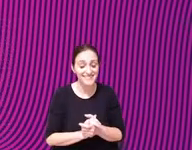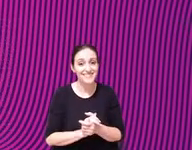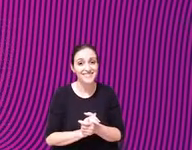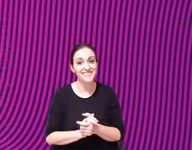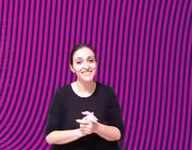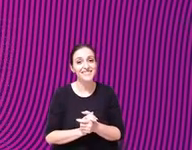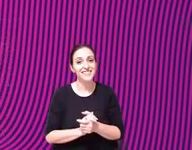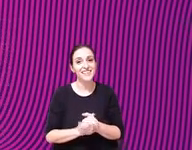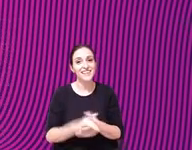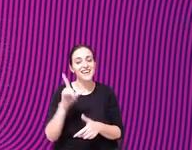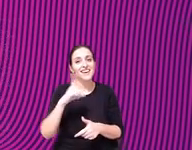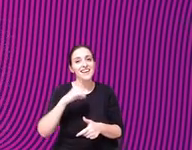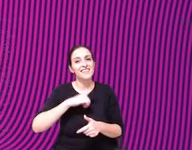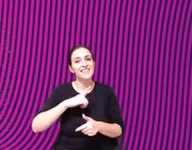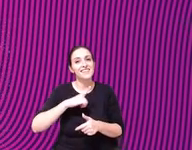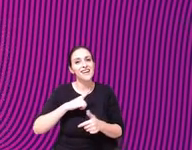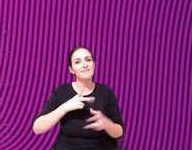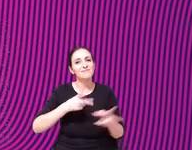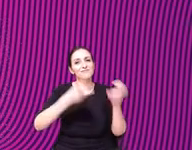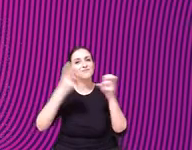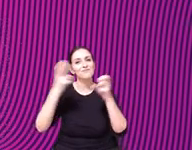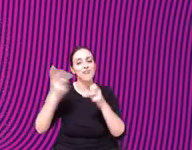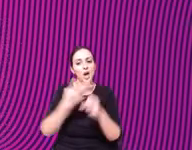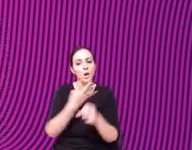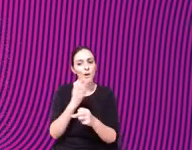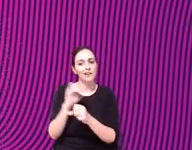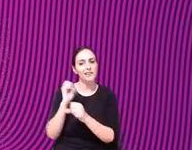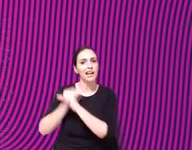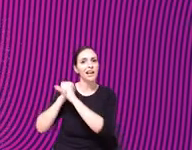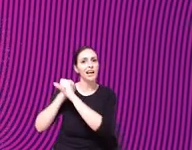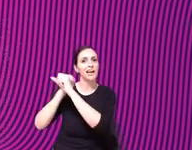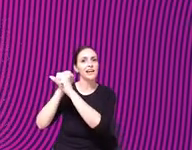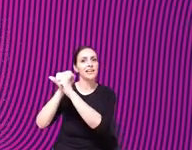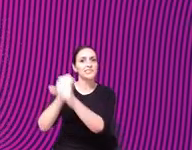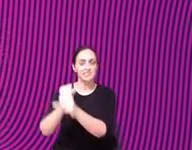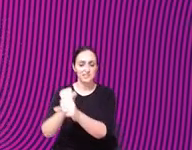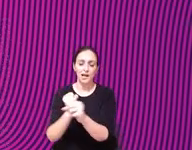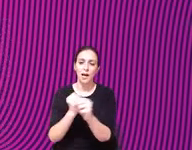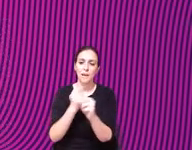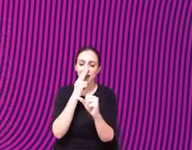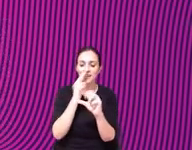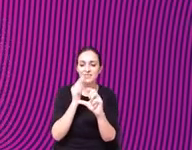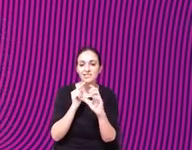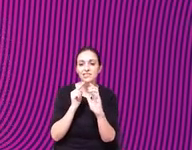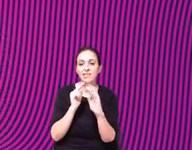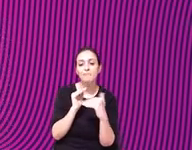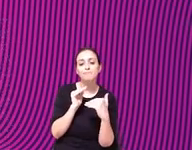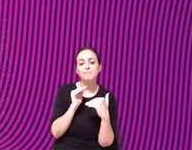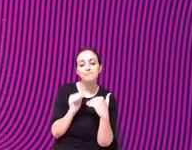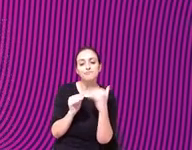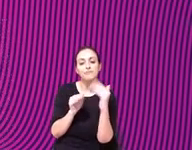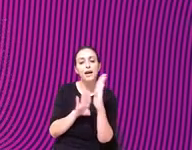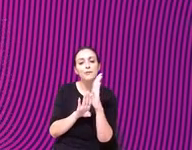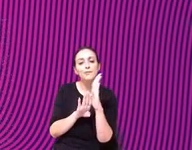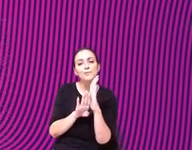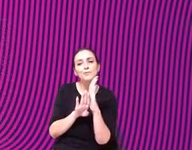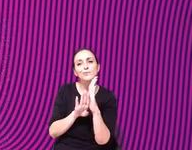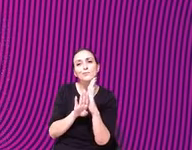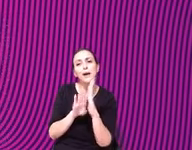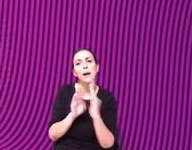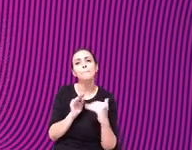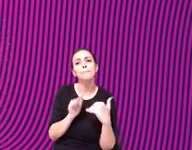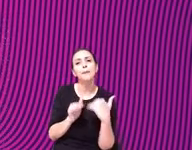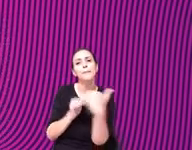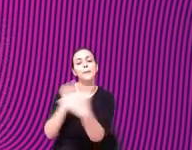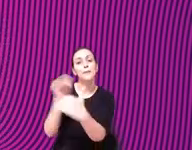A gente tem crescido nesses últimos 40 anos de uma forma escalonada. Não tem como, com esse